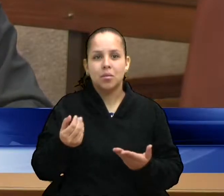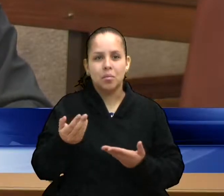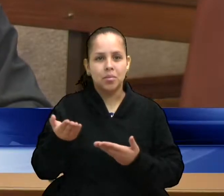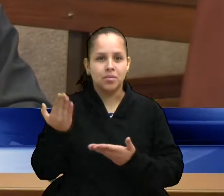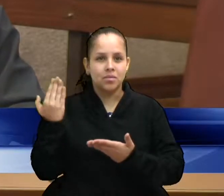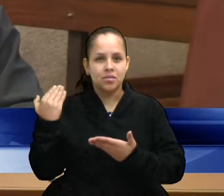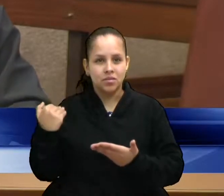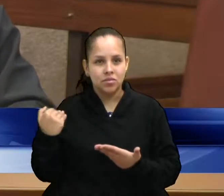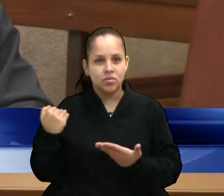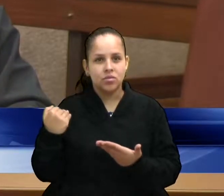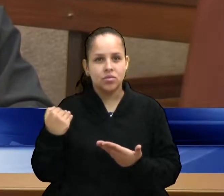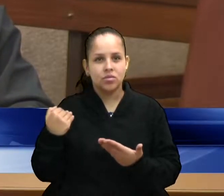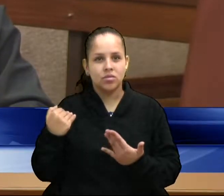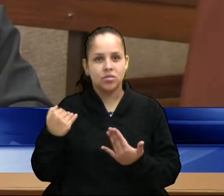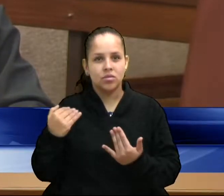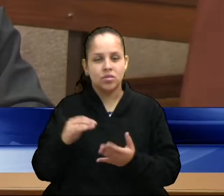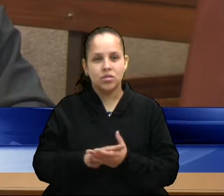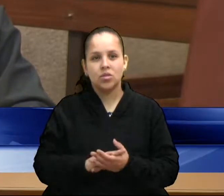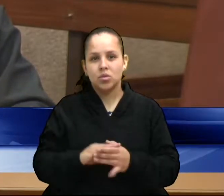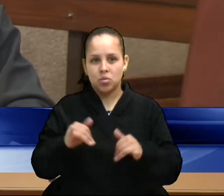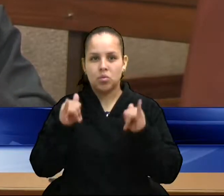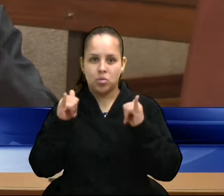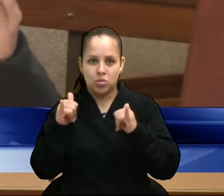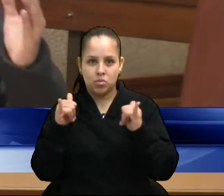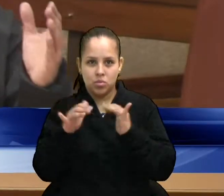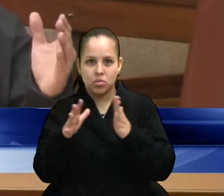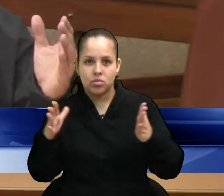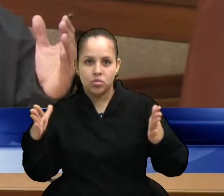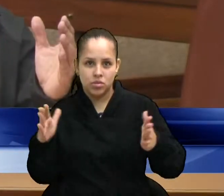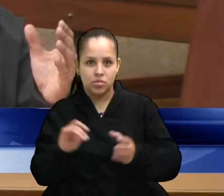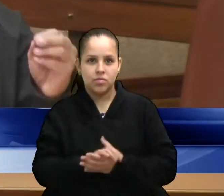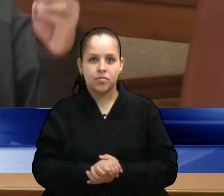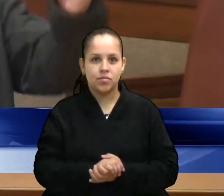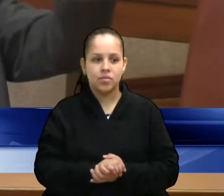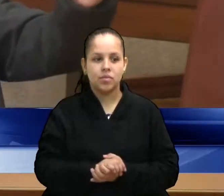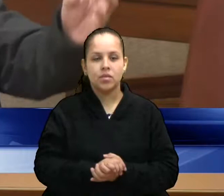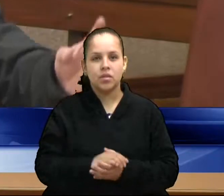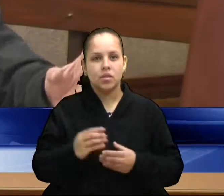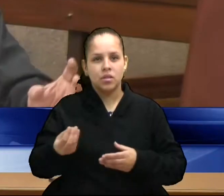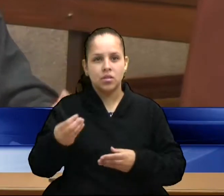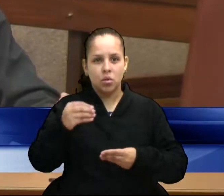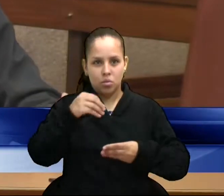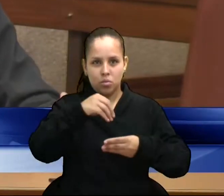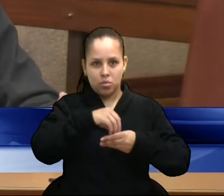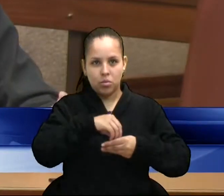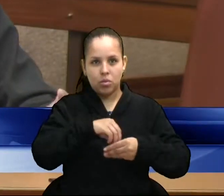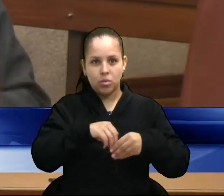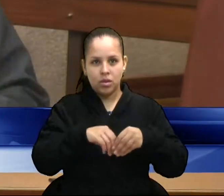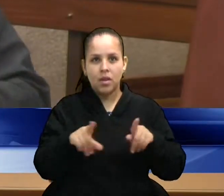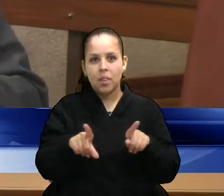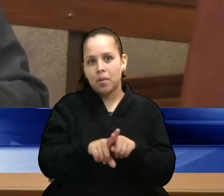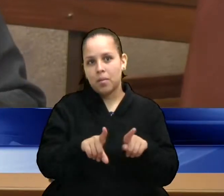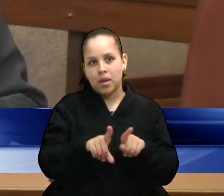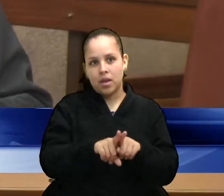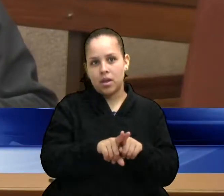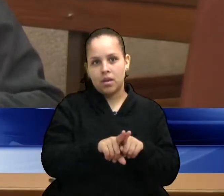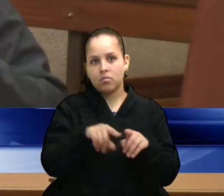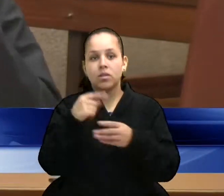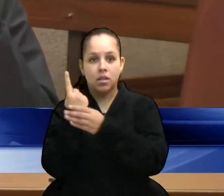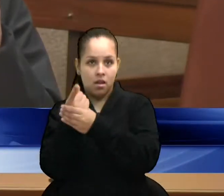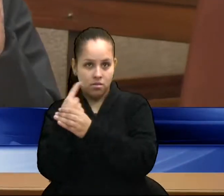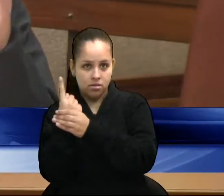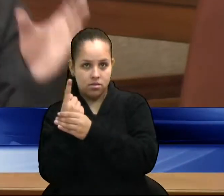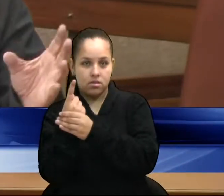do transporte coletivo. O transporte coletivo ele inclui o táxi lotação e o táxi,